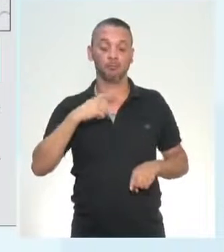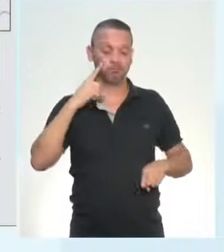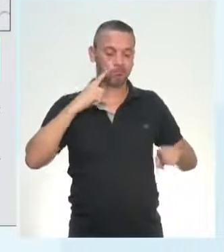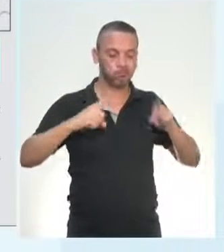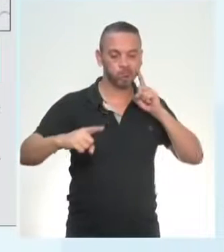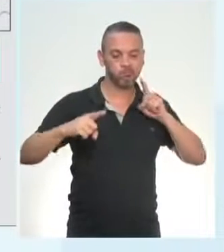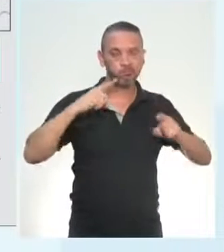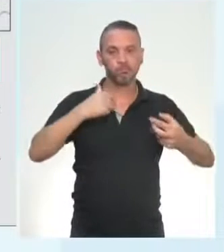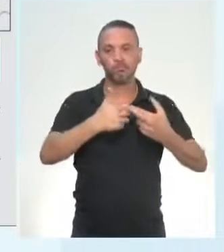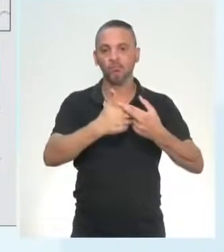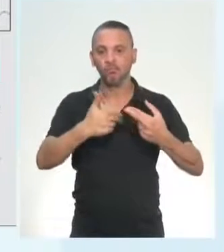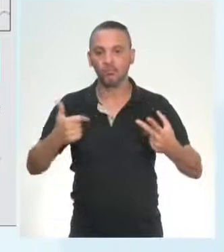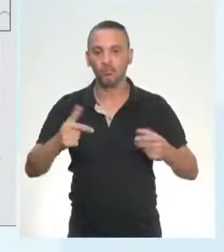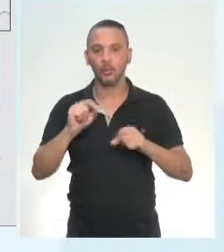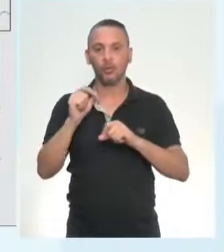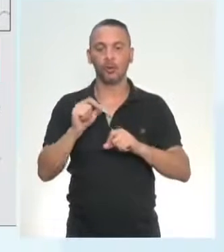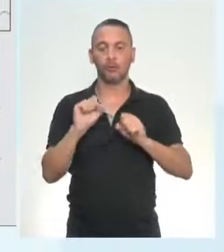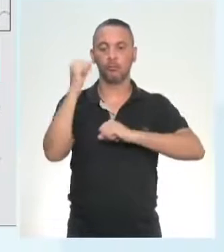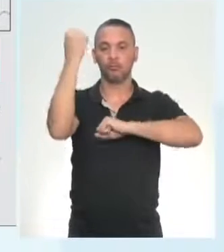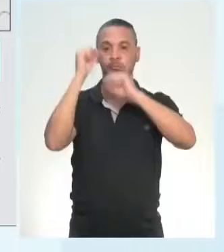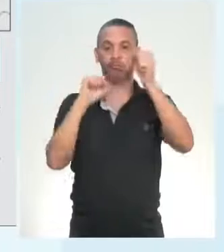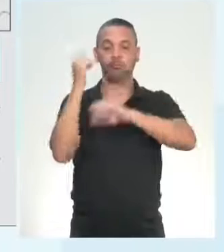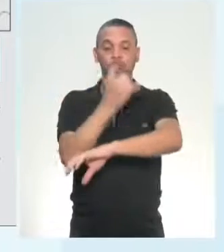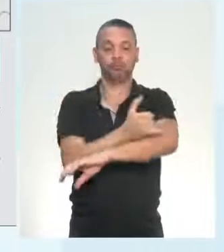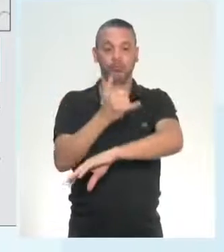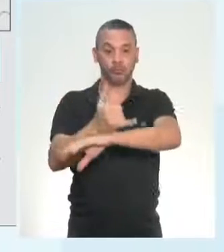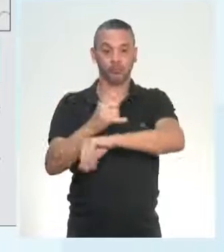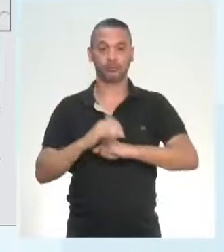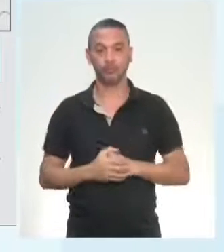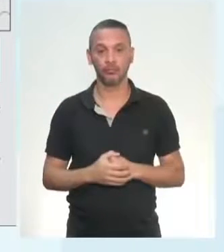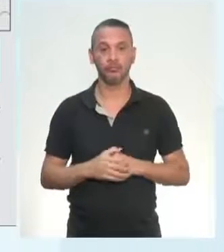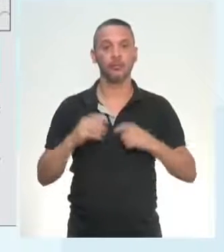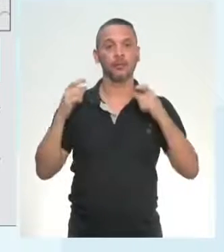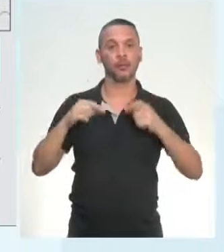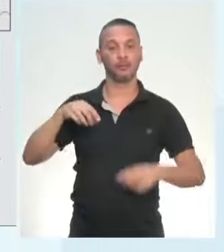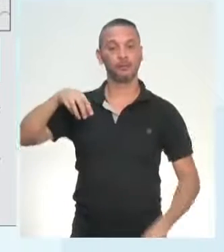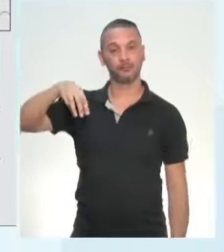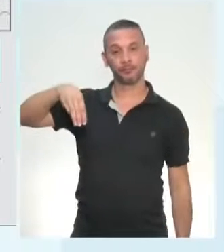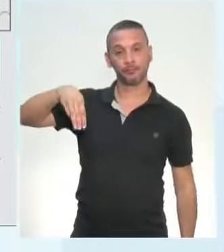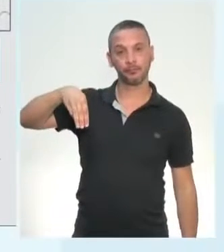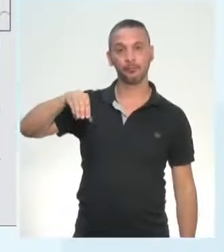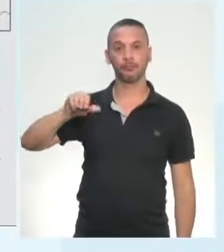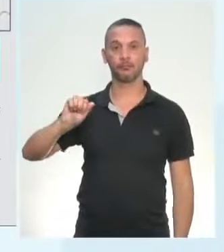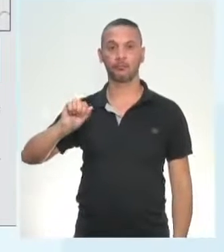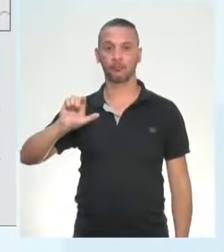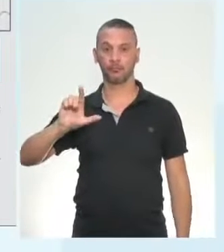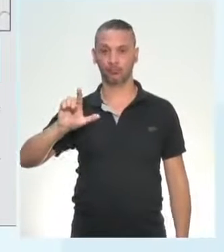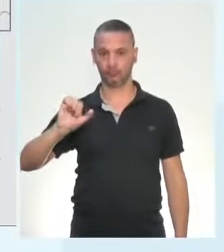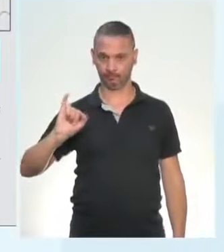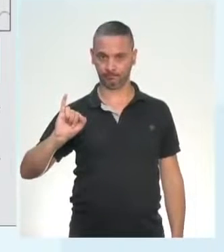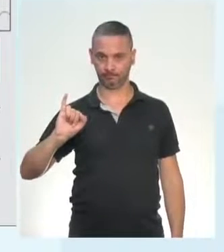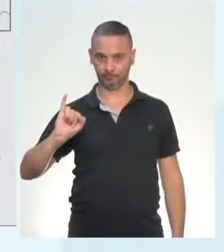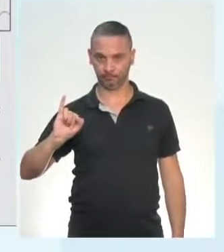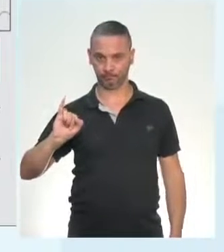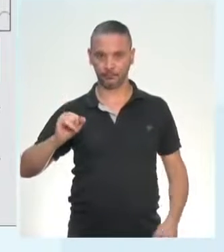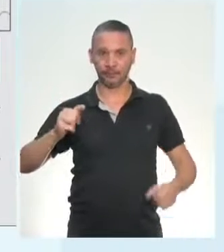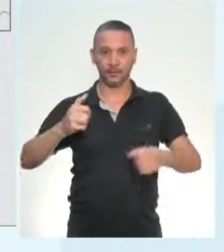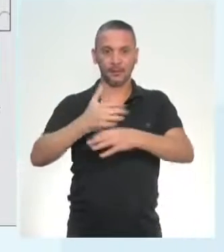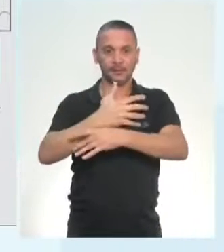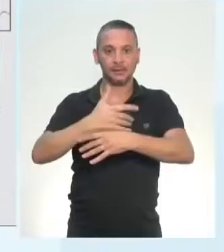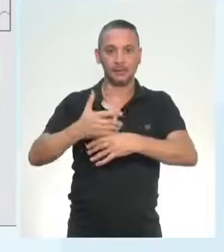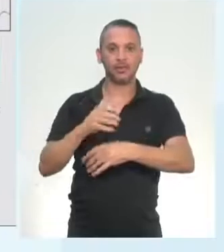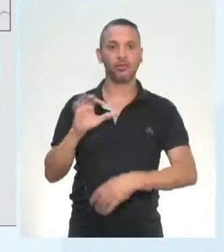da metalurgia. No Império do Mali, nós vamos ter ali a cidade de Tombouctou,